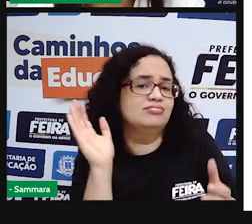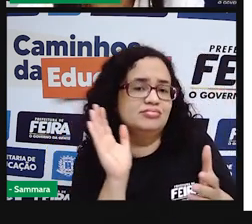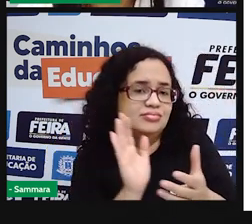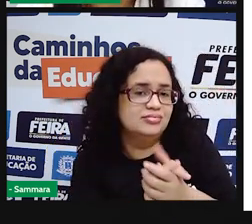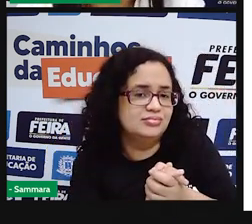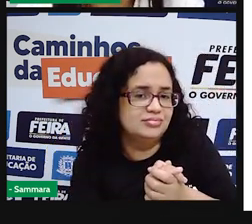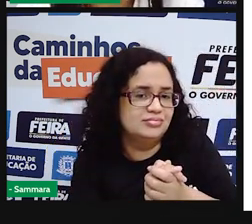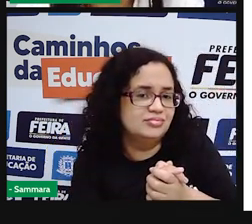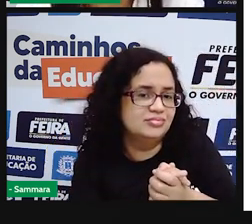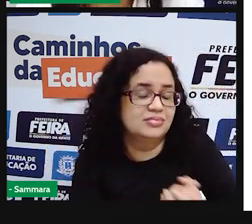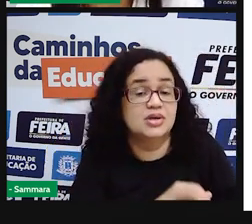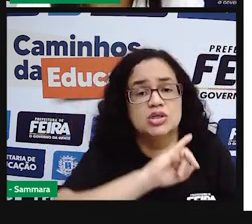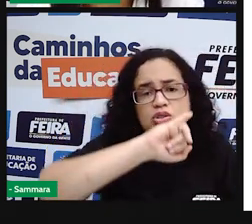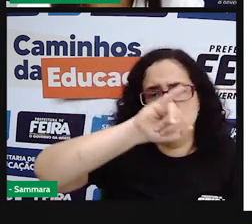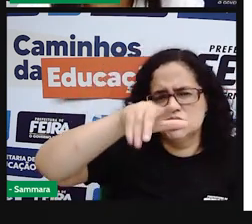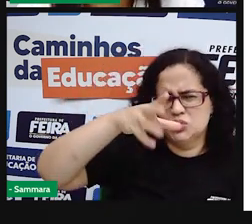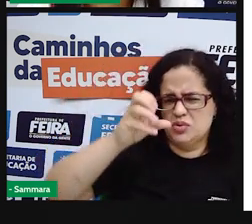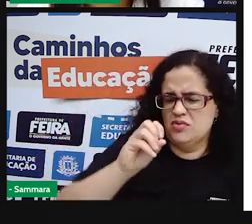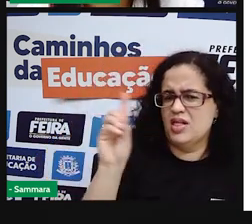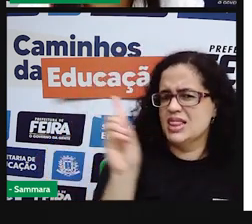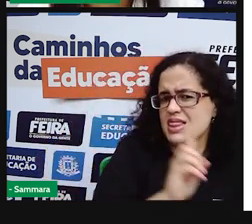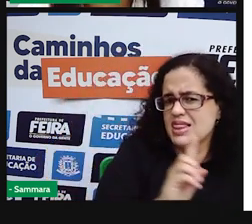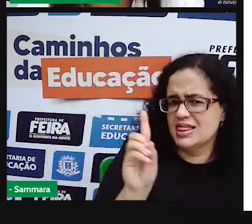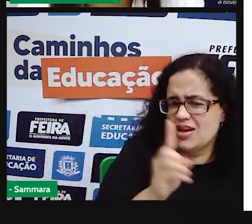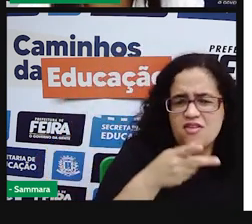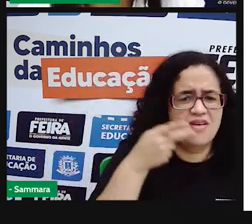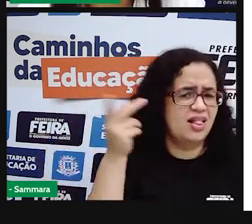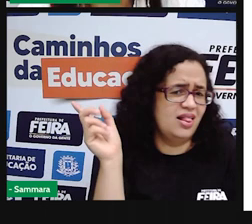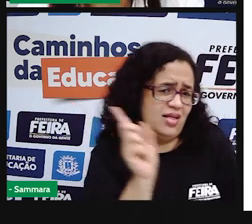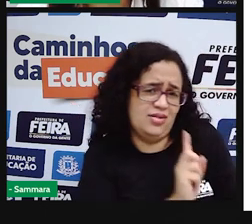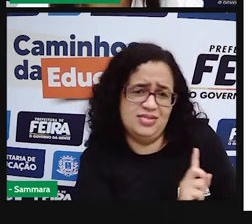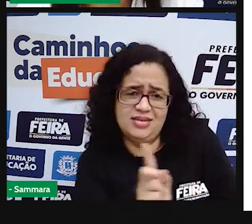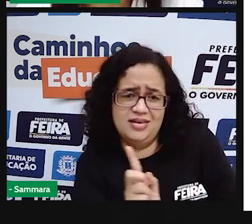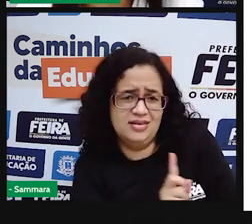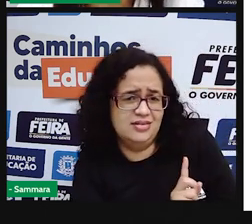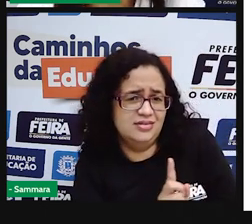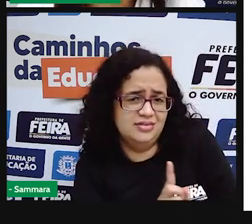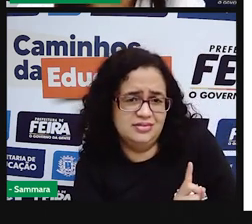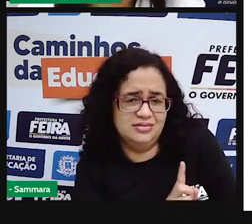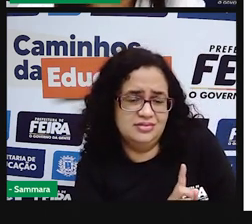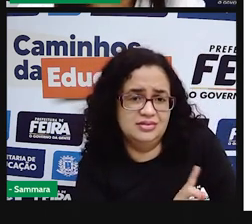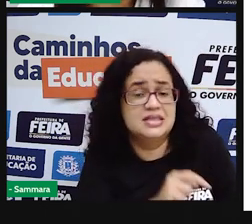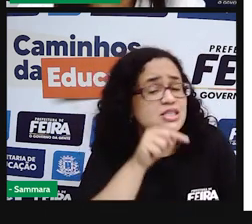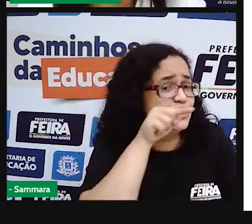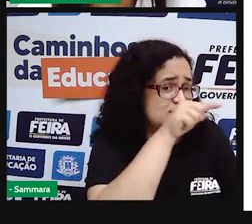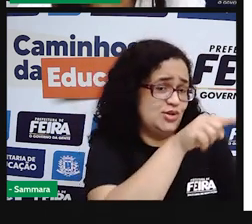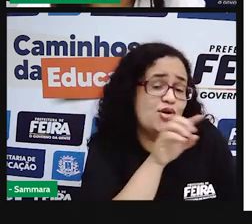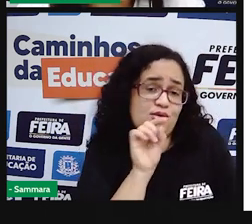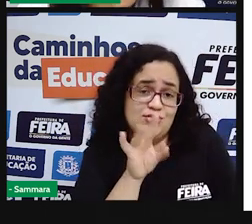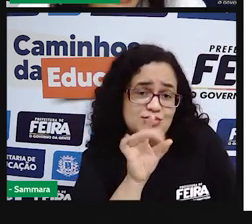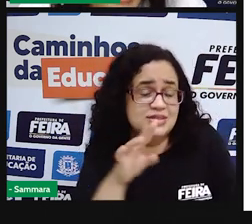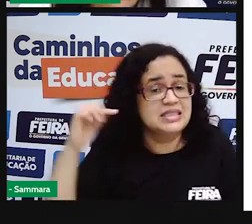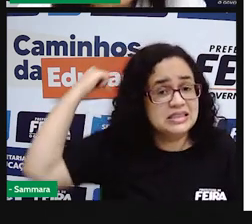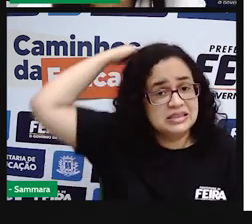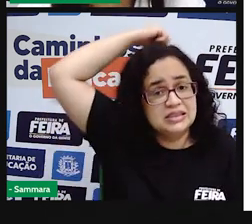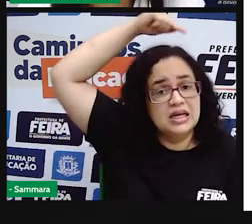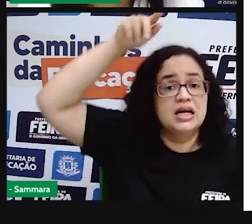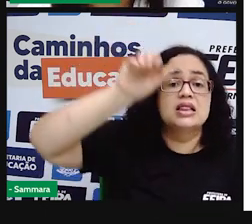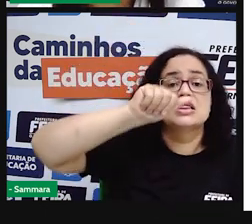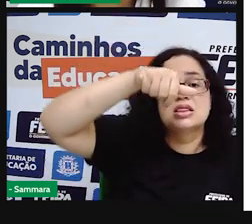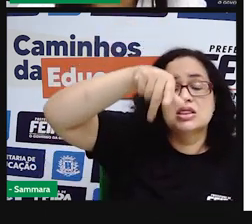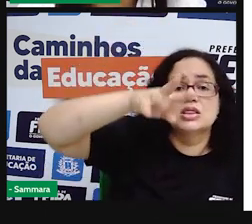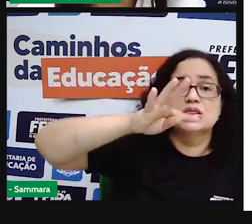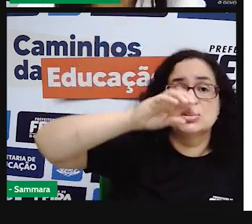João disse que não, São João disse que não. Isso é lá com Santo Antônio. Pois é,